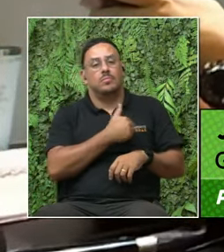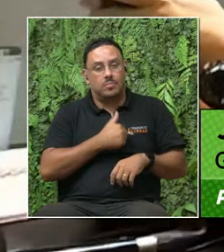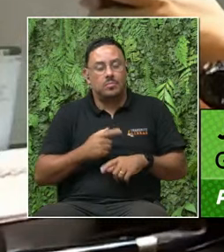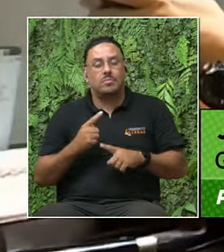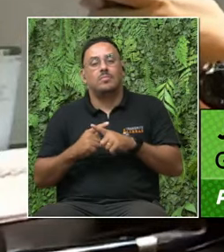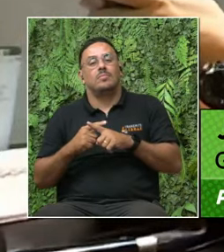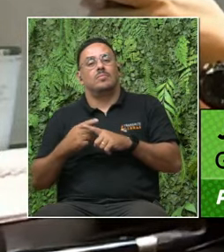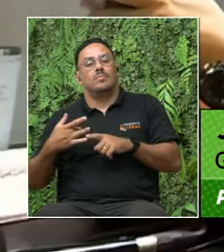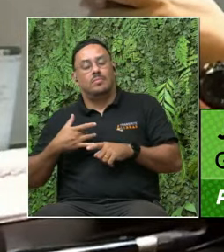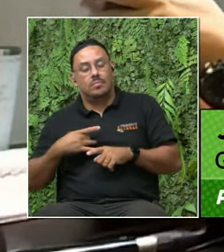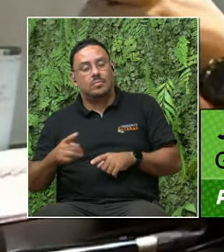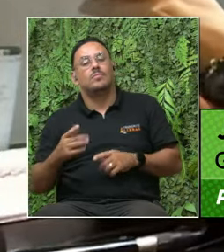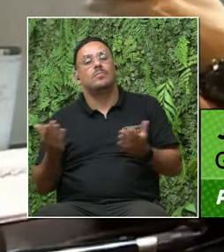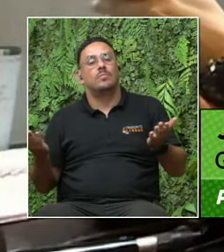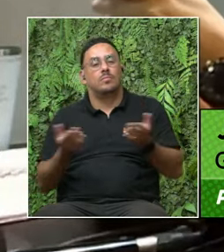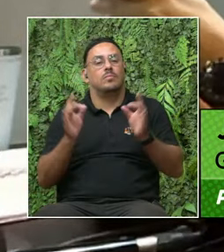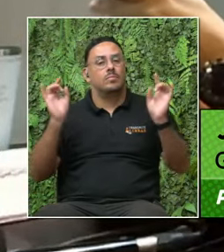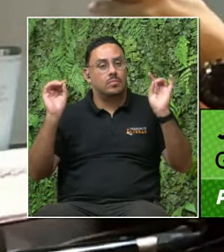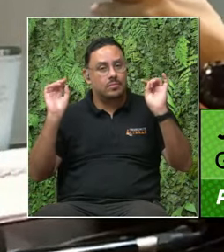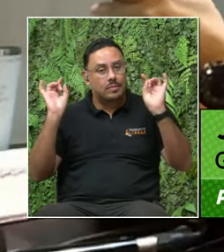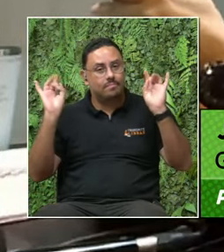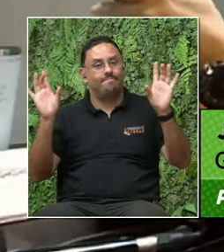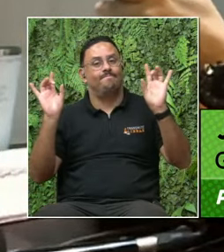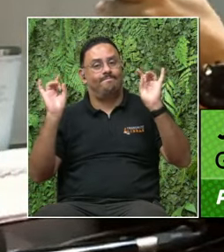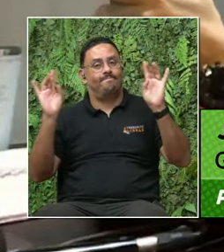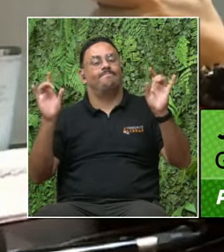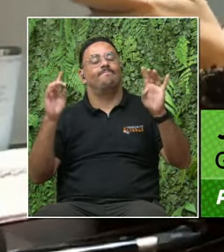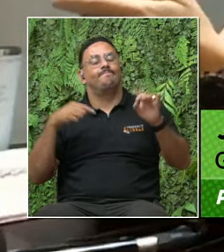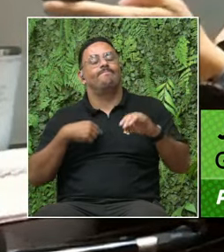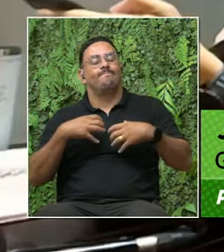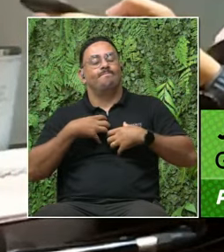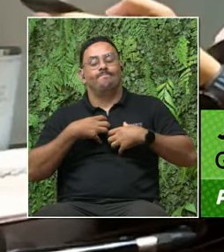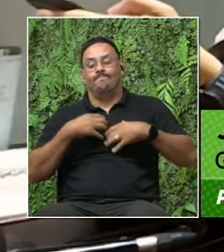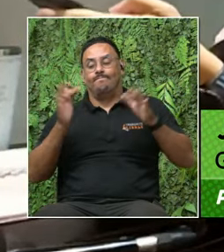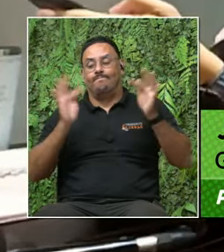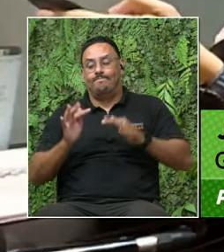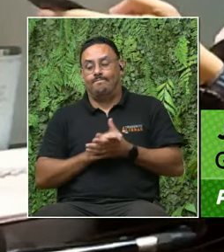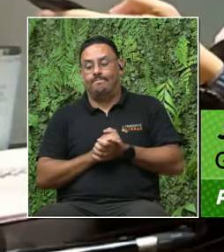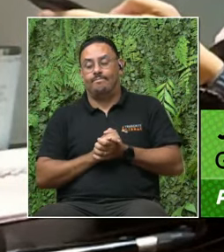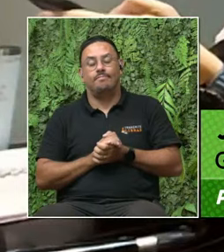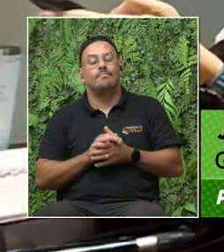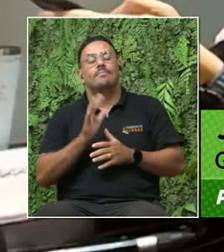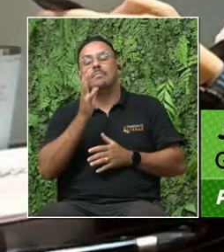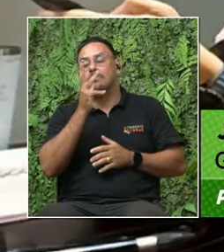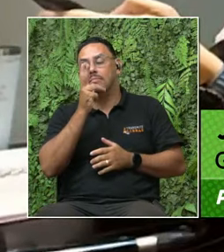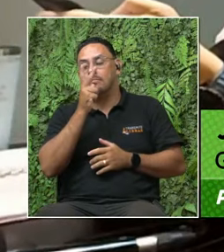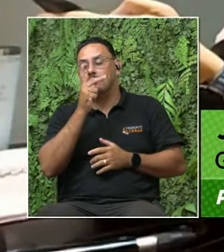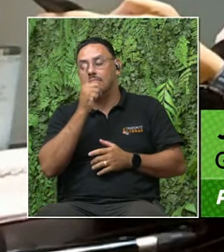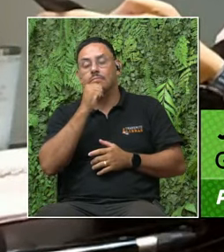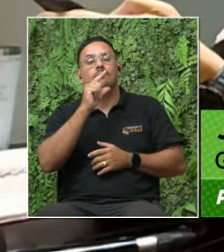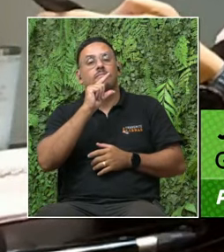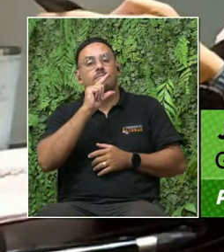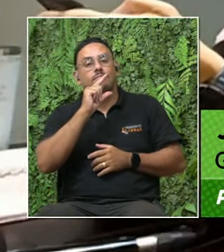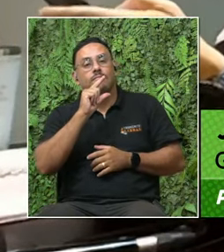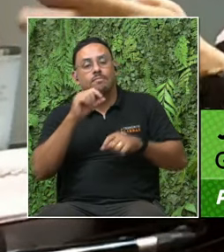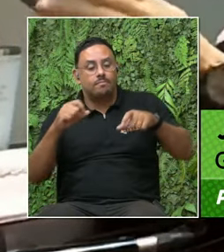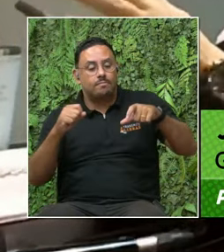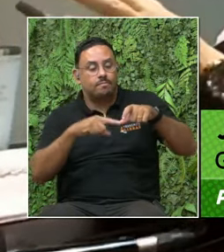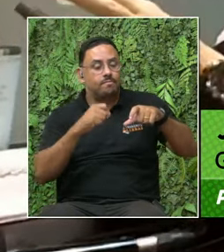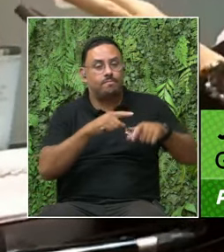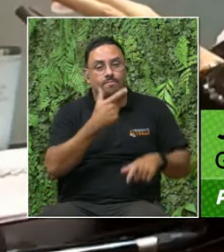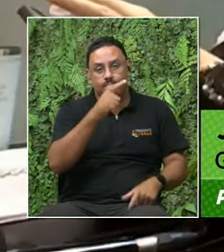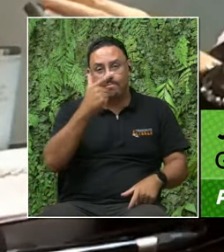não é gostinho especial feliz para caramba aí esse momento demorou para sair o gol né Acho que não tinha